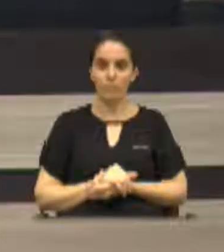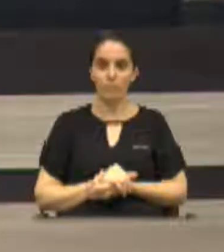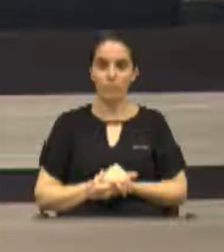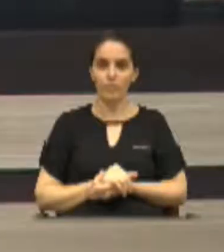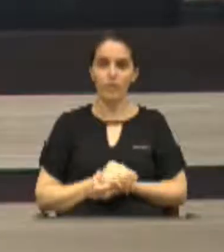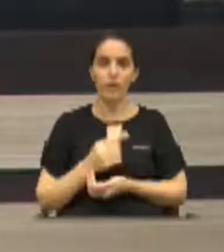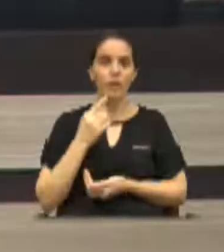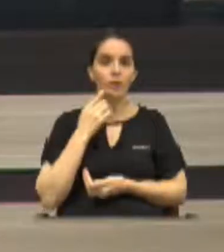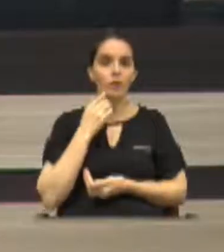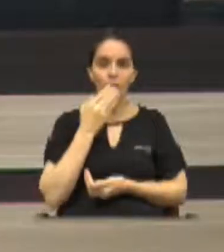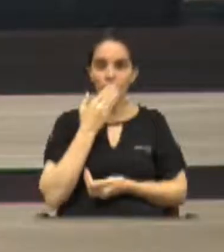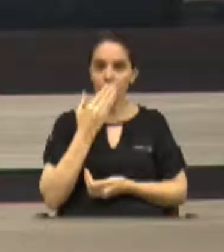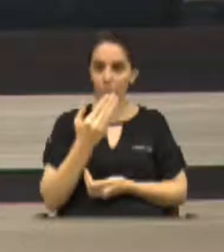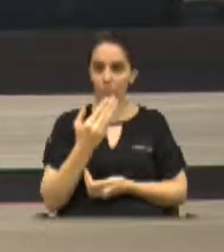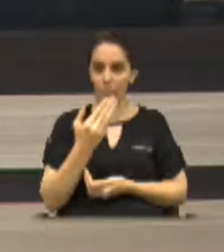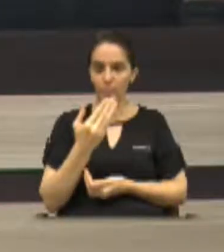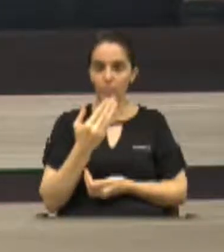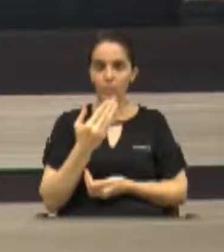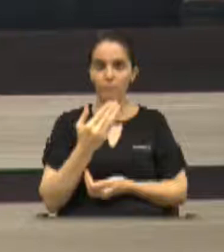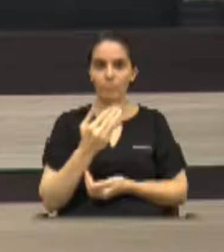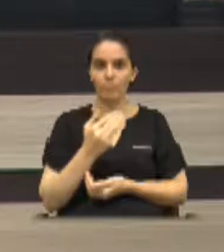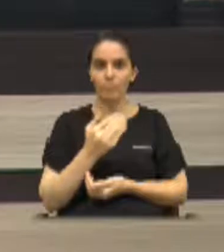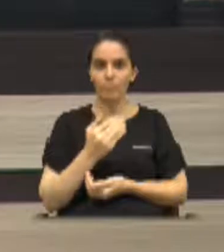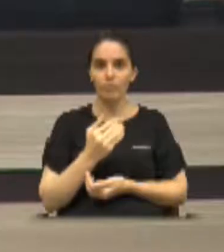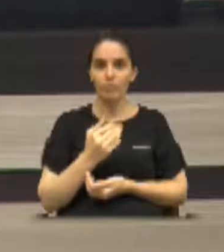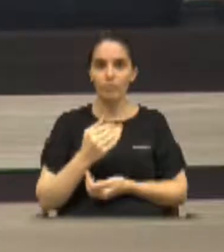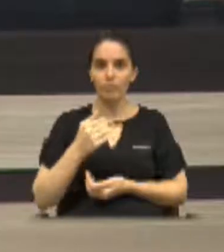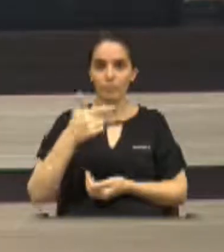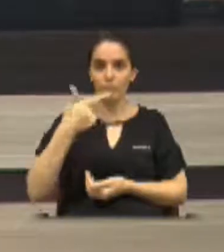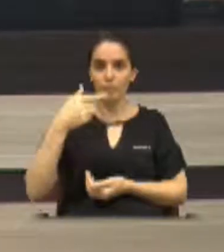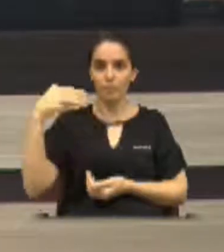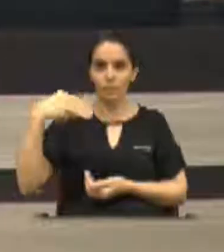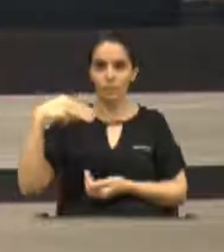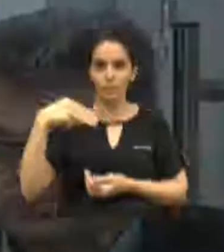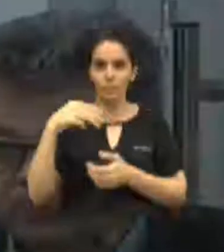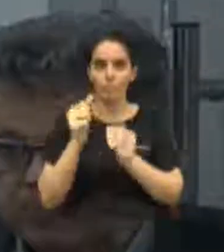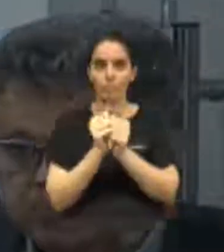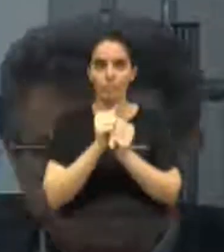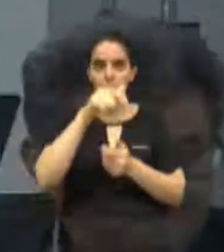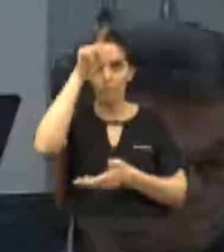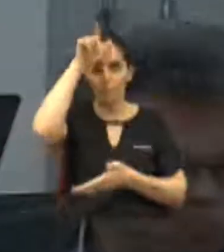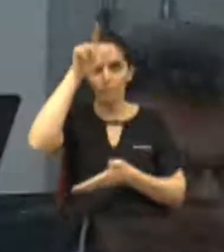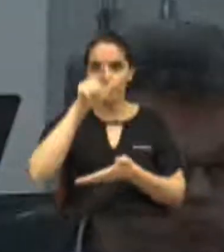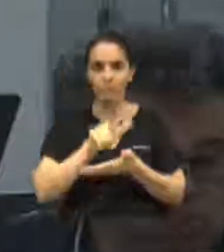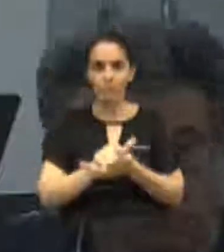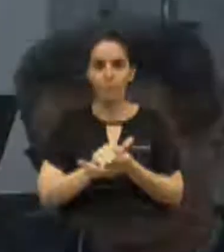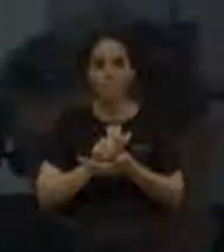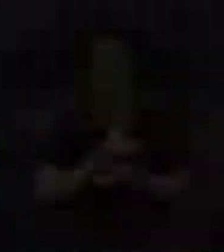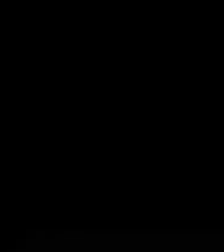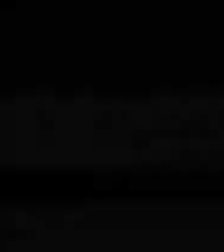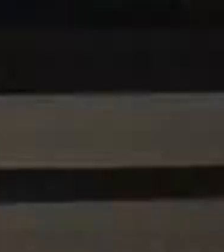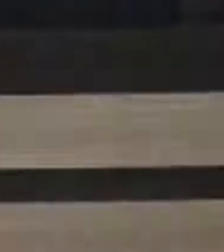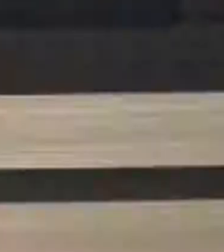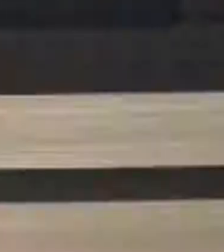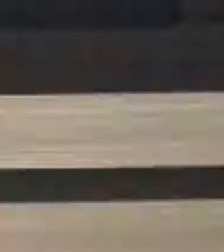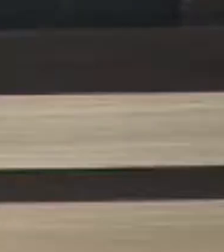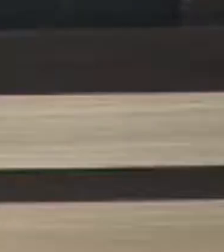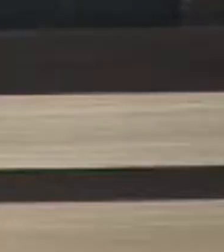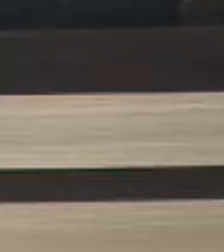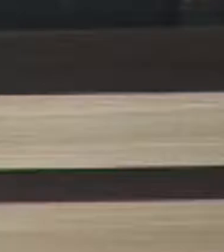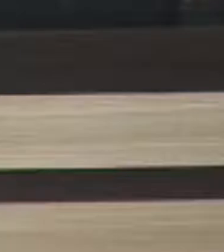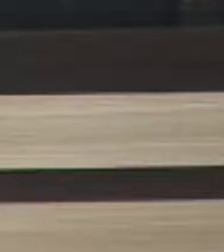vereador Cleiton Silva. Eu preciso de suspensão dos trabalhos por 2 minutos para a reunião com os líderes. A sessão está suspensa.